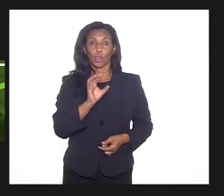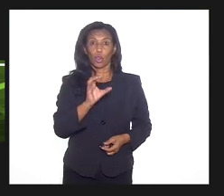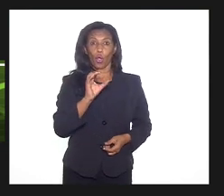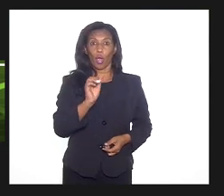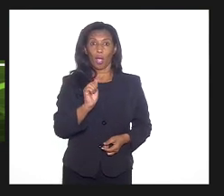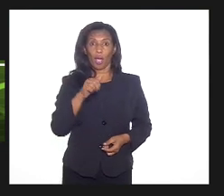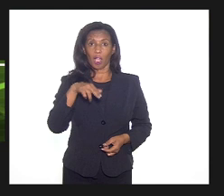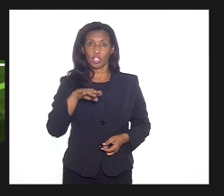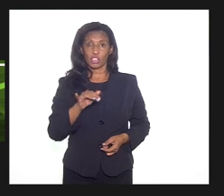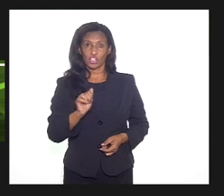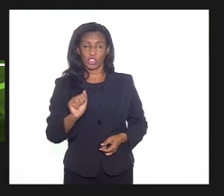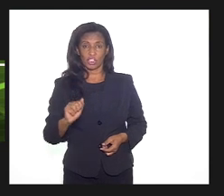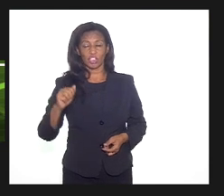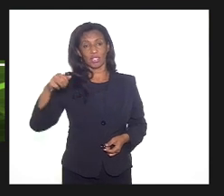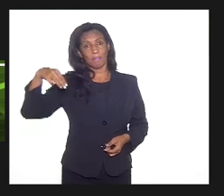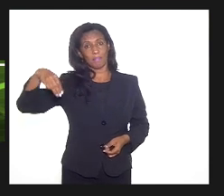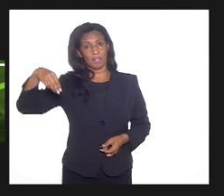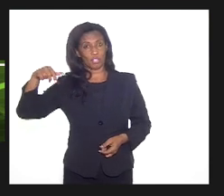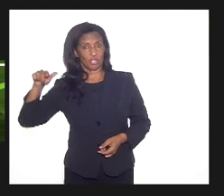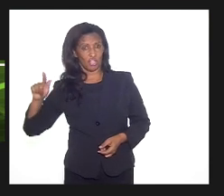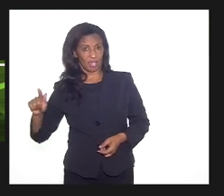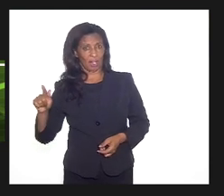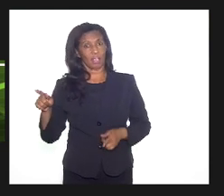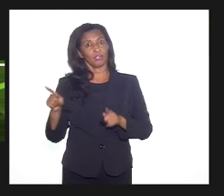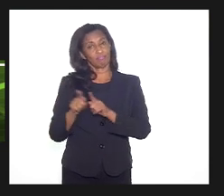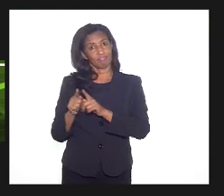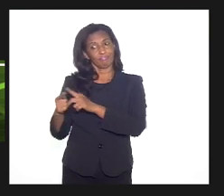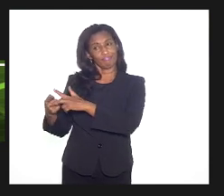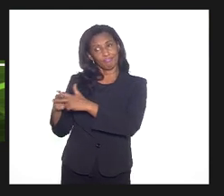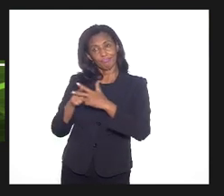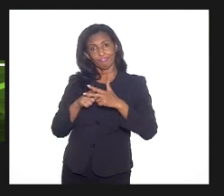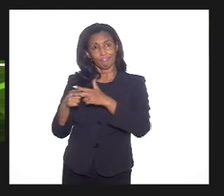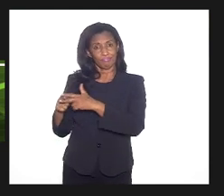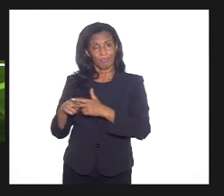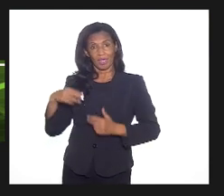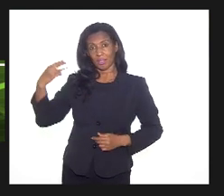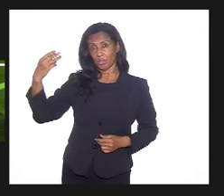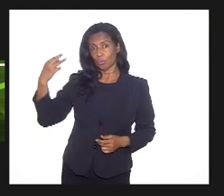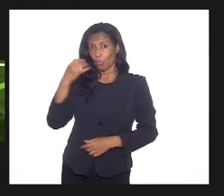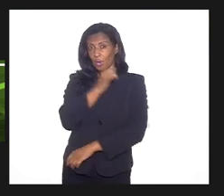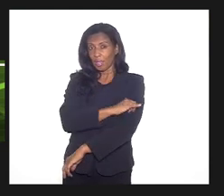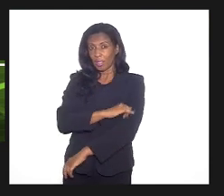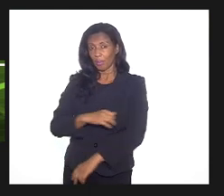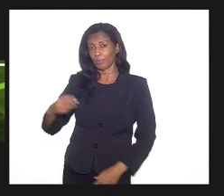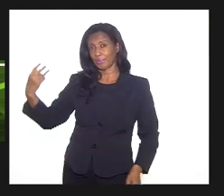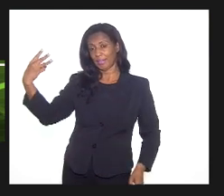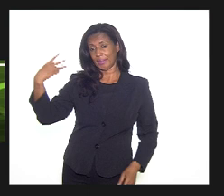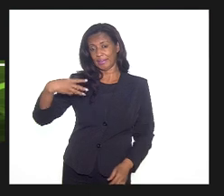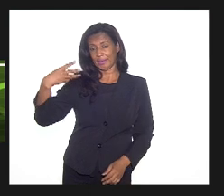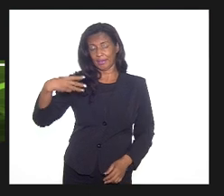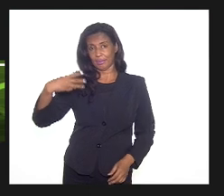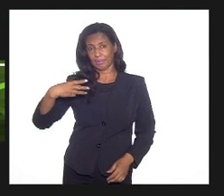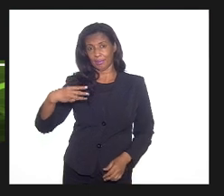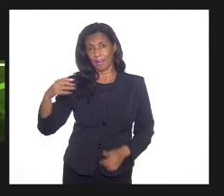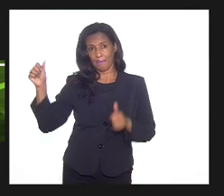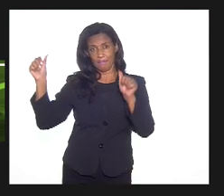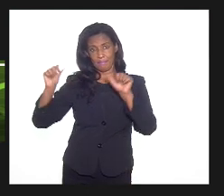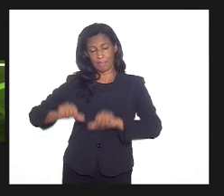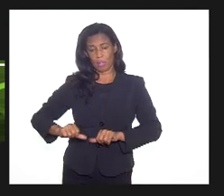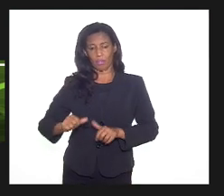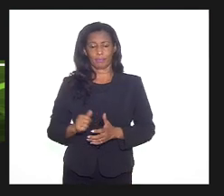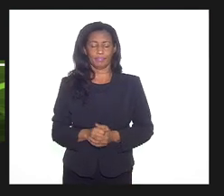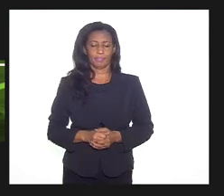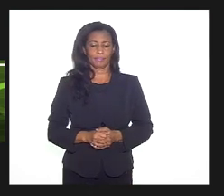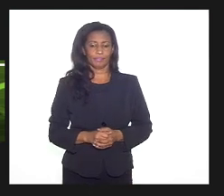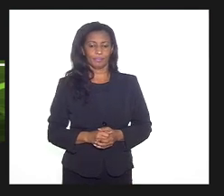Minas Gerais, que também vem fazendo ajustes elevados. Mas o Rio de Janeiro é o terceiro, né? E aqui, do